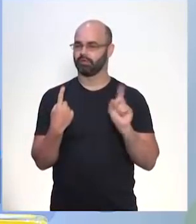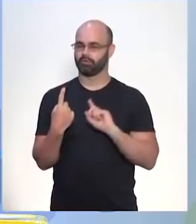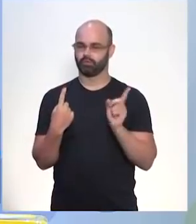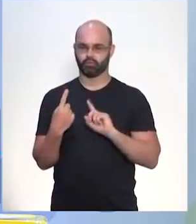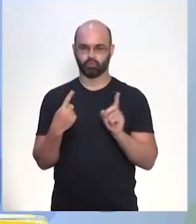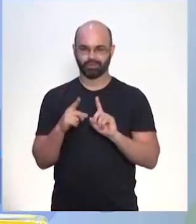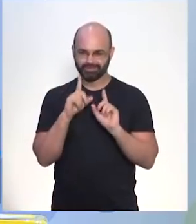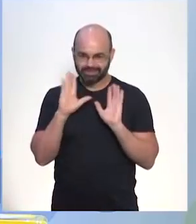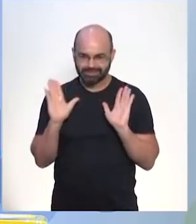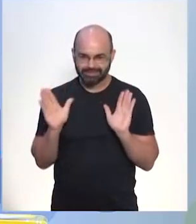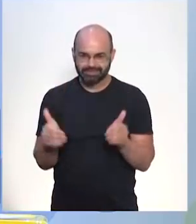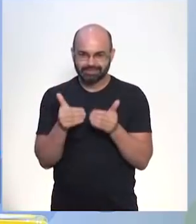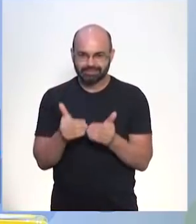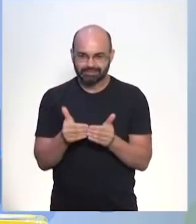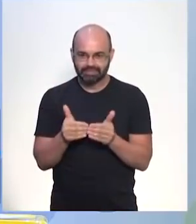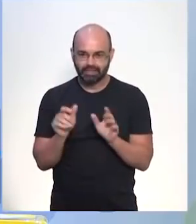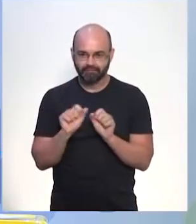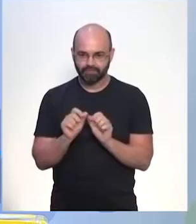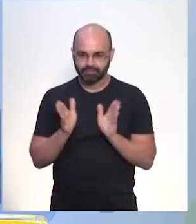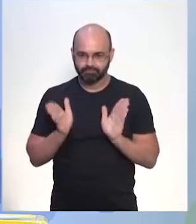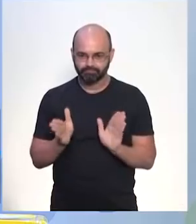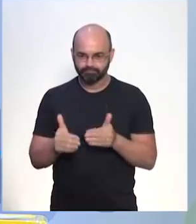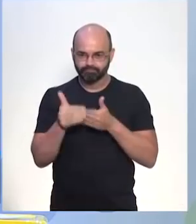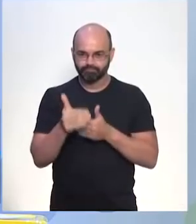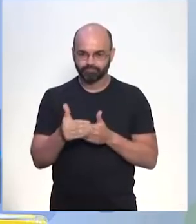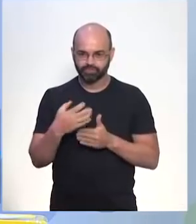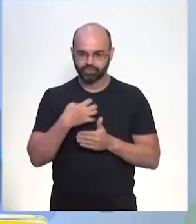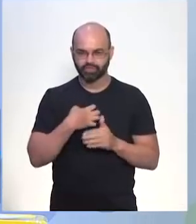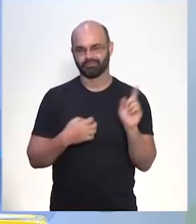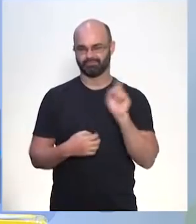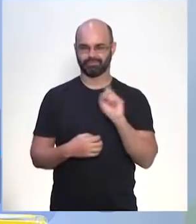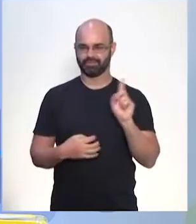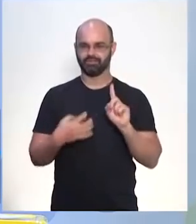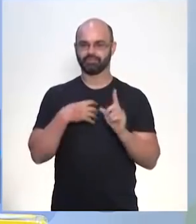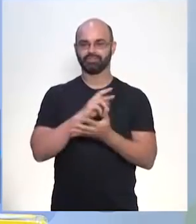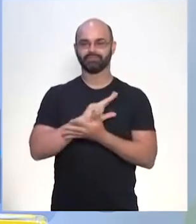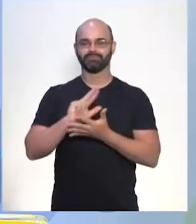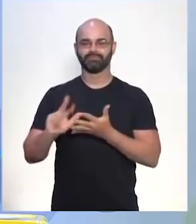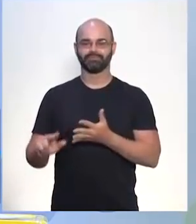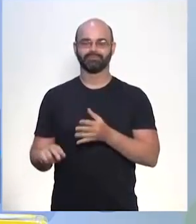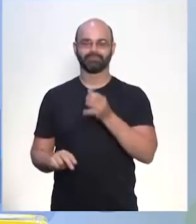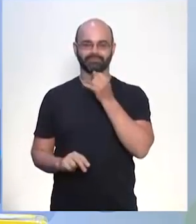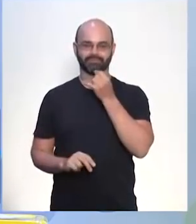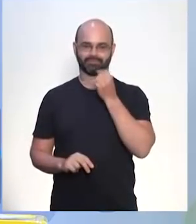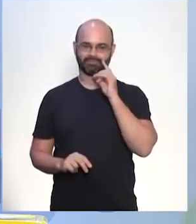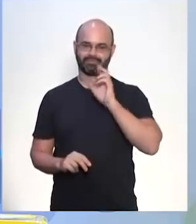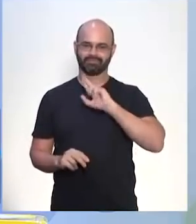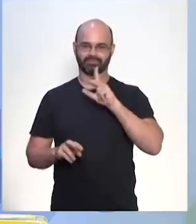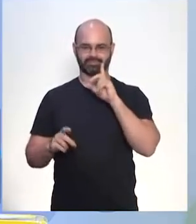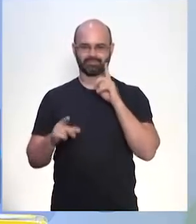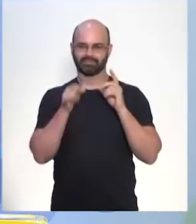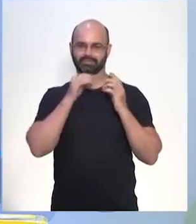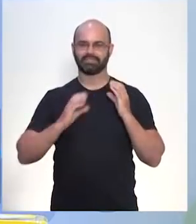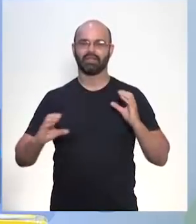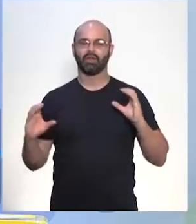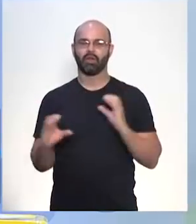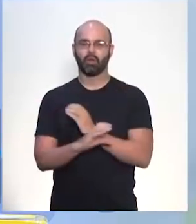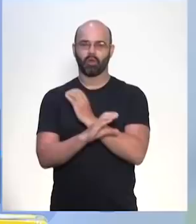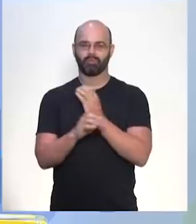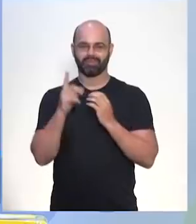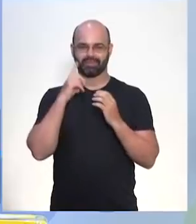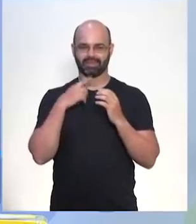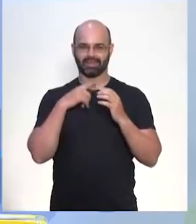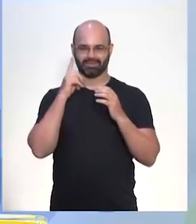ela não é fechada, só pode fazer anúncio publicitário desse jeito. São vários. Então, aqui tem um meio completinho, vou dizer assim, tem mais elementos